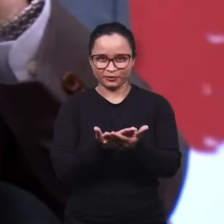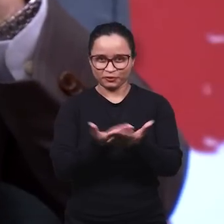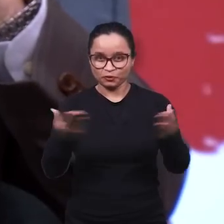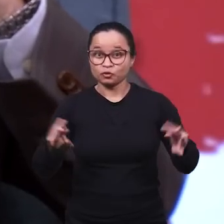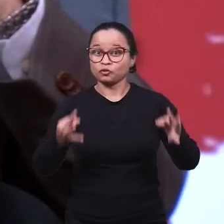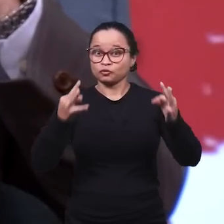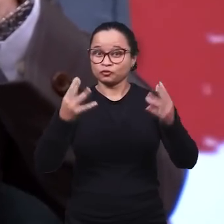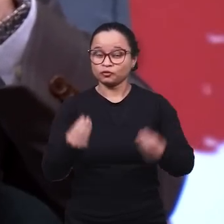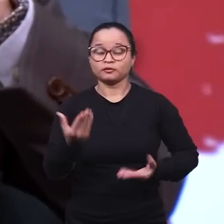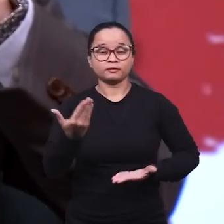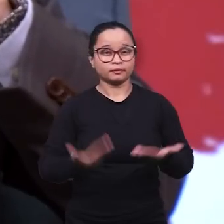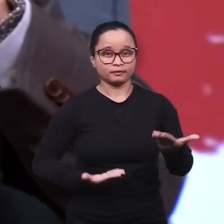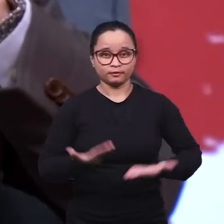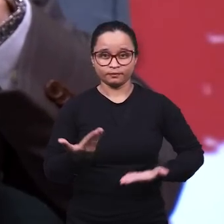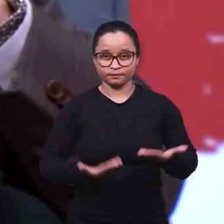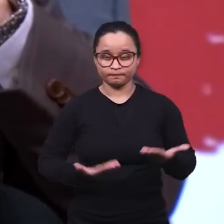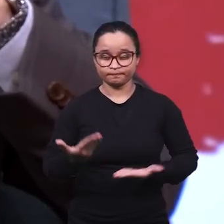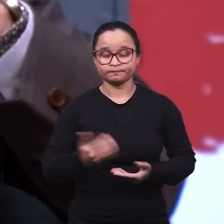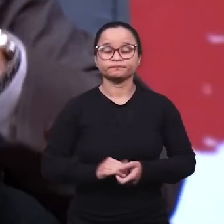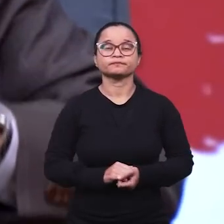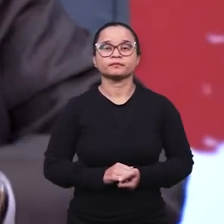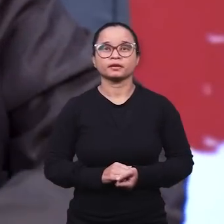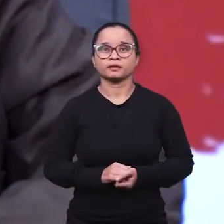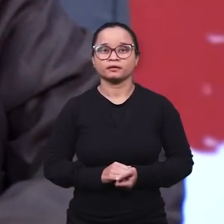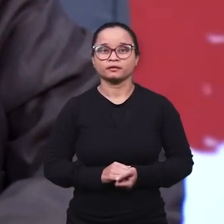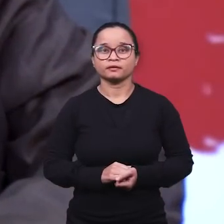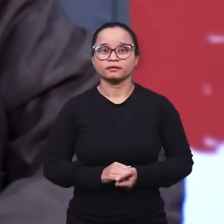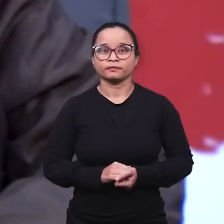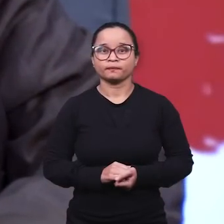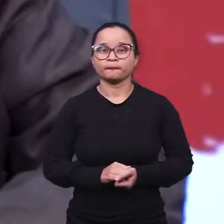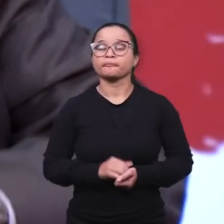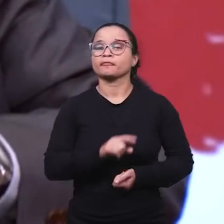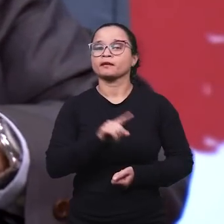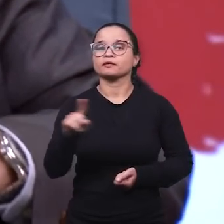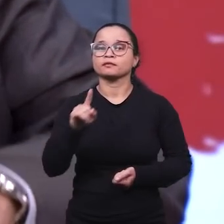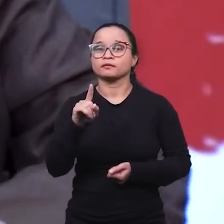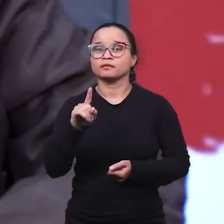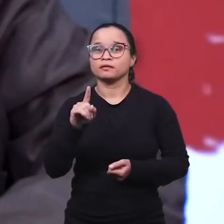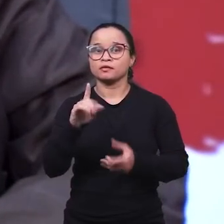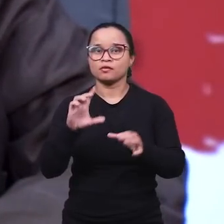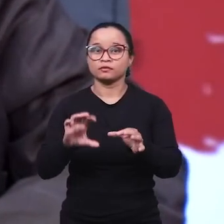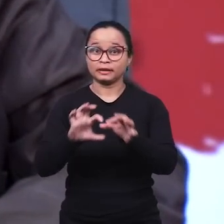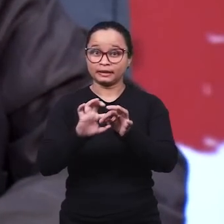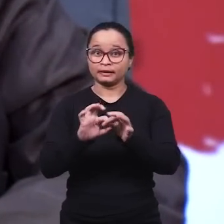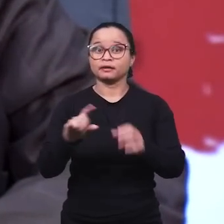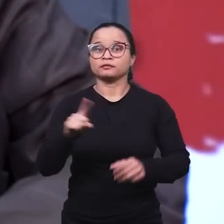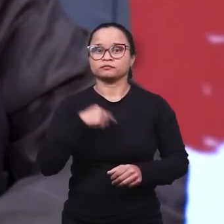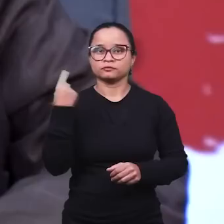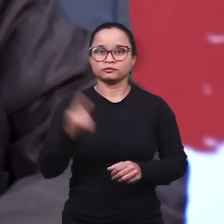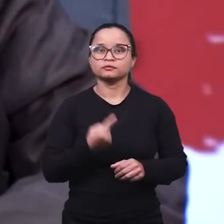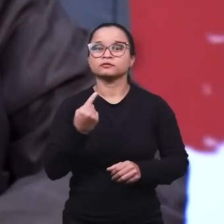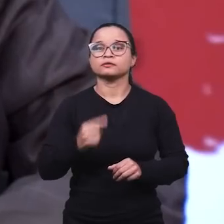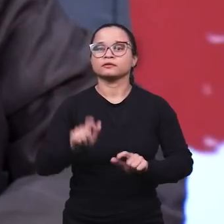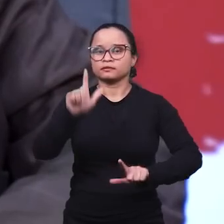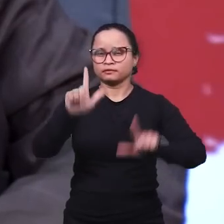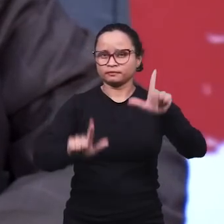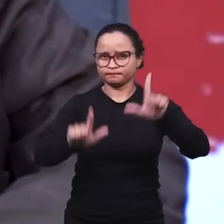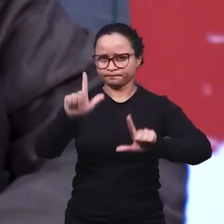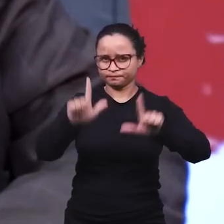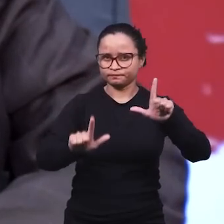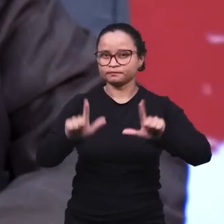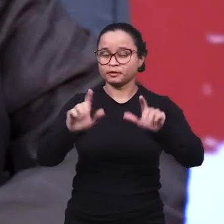Eu quero saudar a todos os nossos irmãos, aqueles que estão ligados conosco na TV aberta, canal